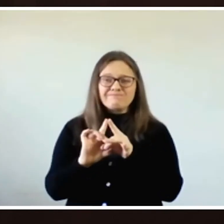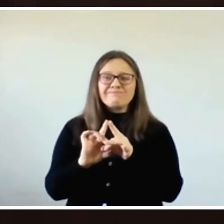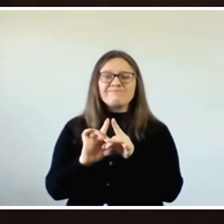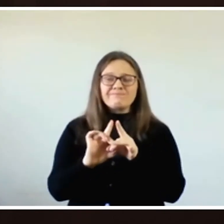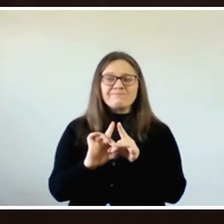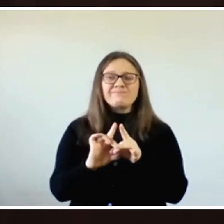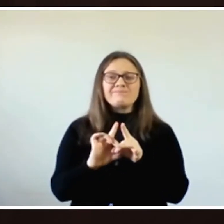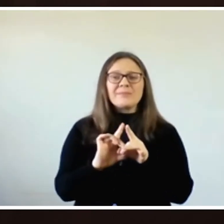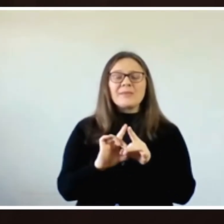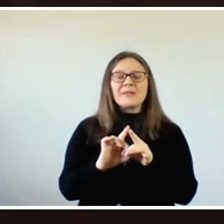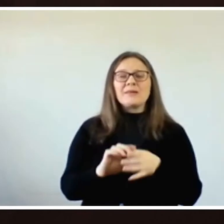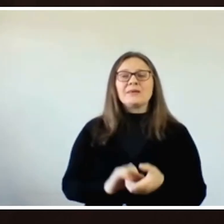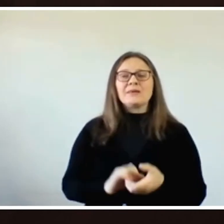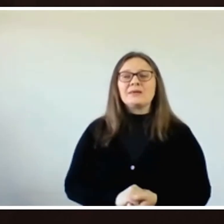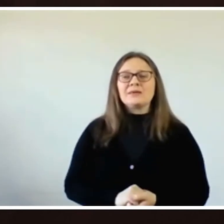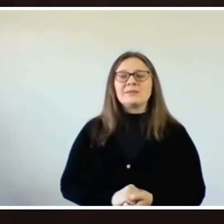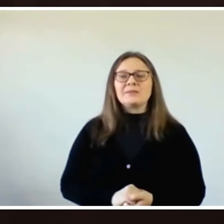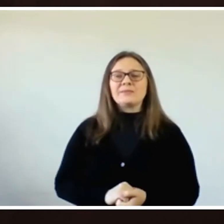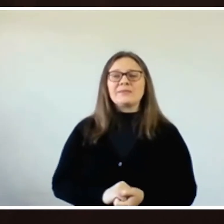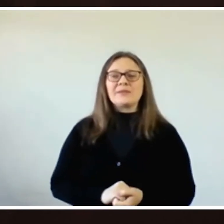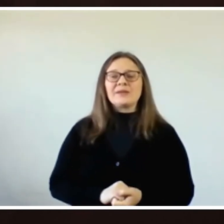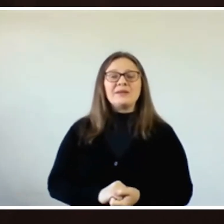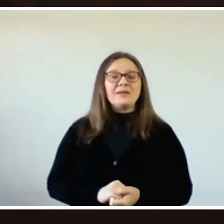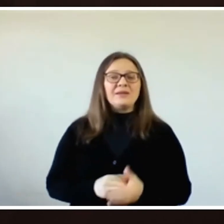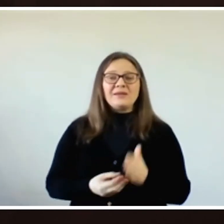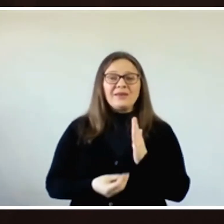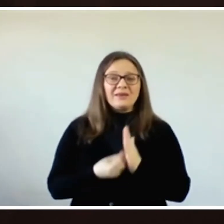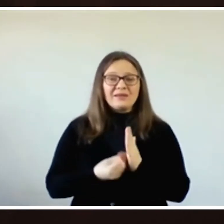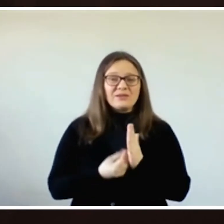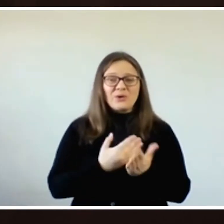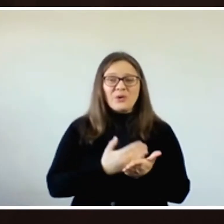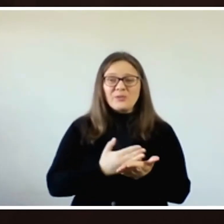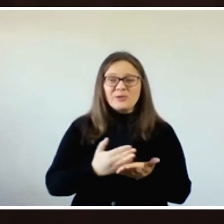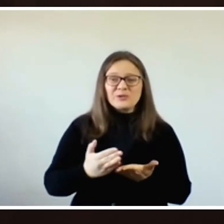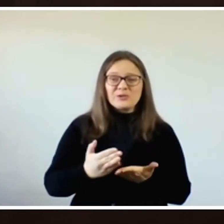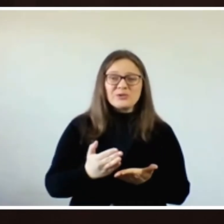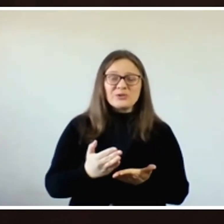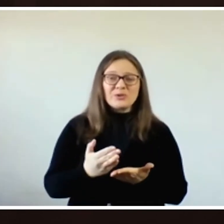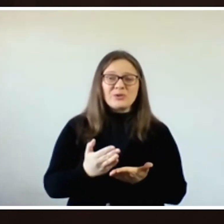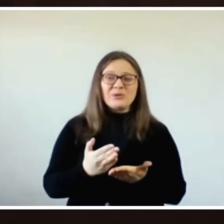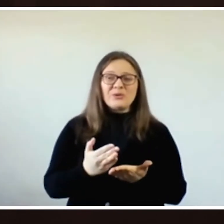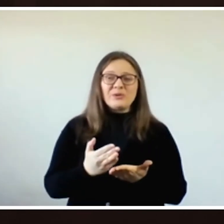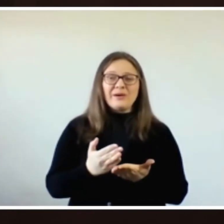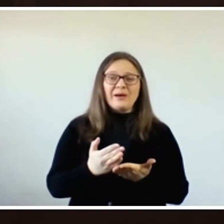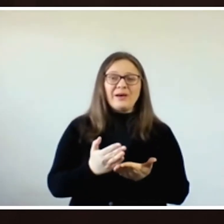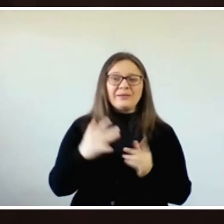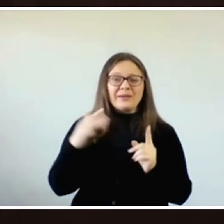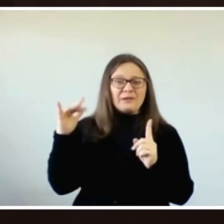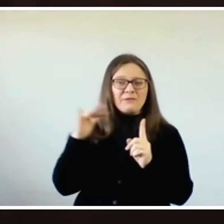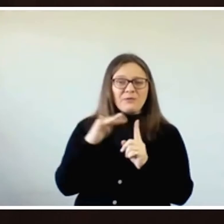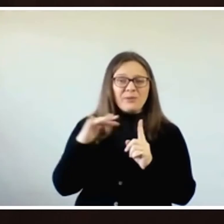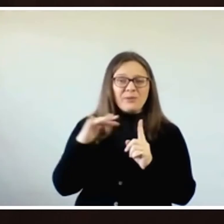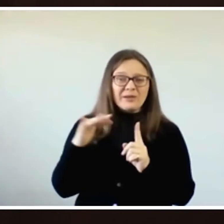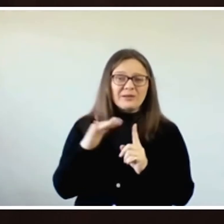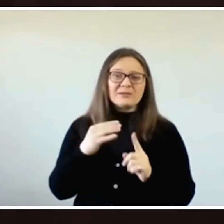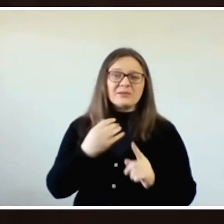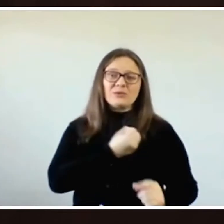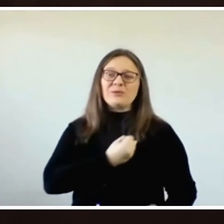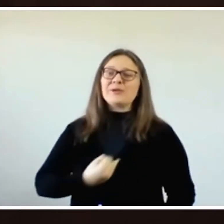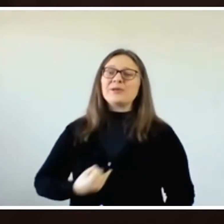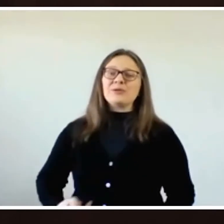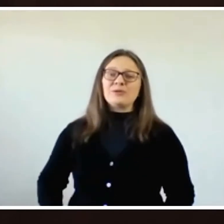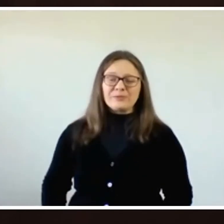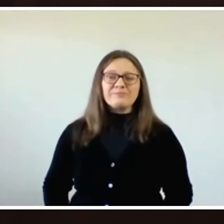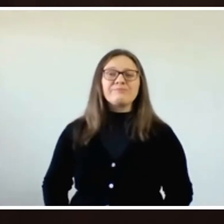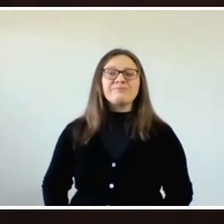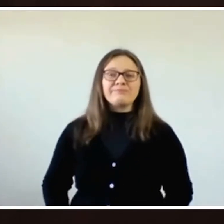submetendo a um imperador que nem sabe se ele realmente era salvo, certo? E ele então que liderava e